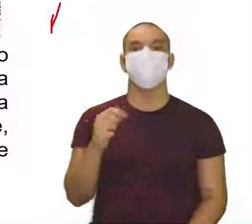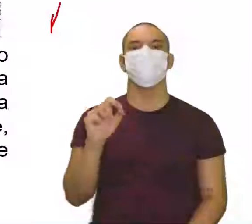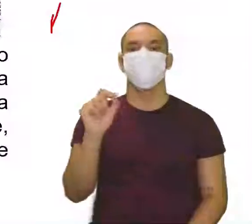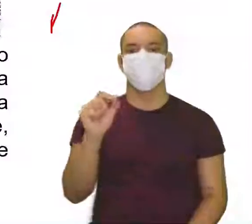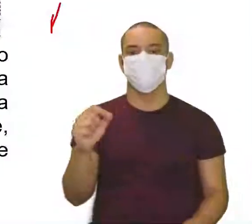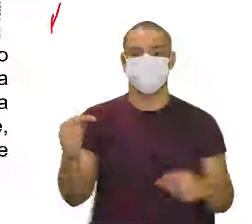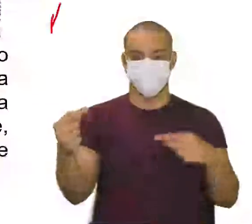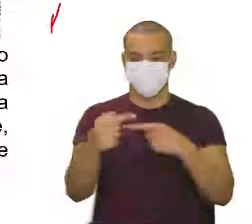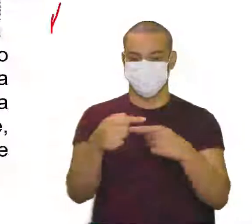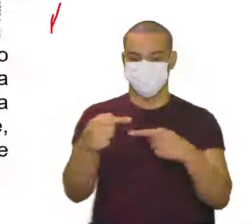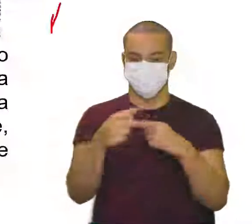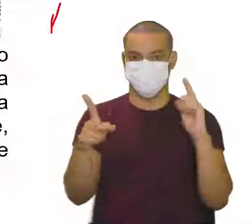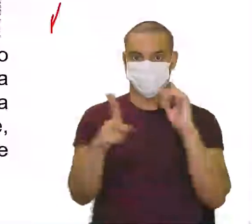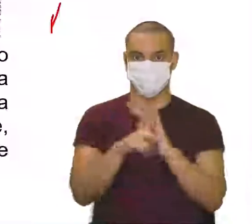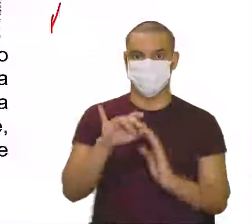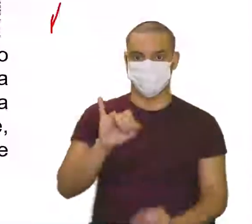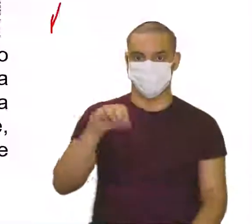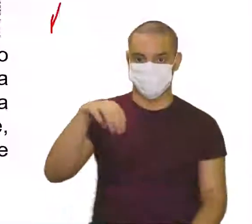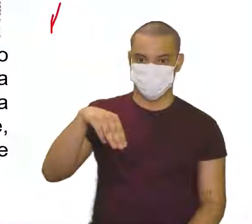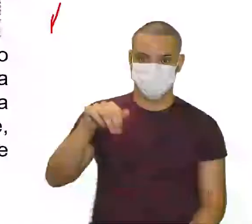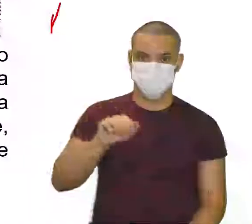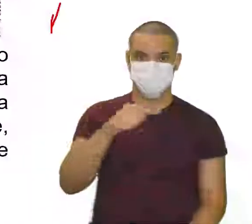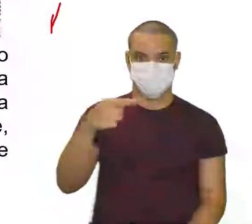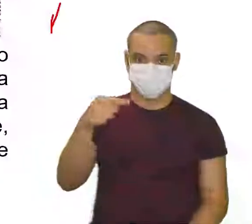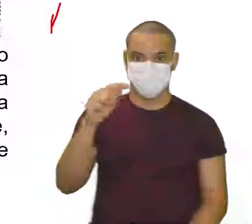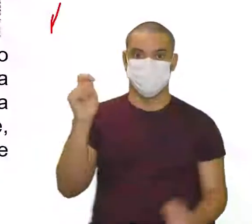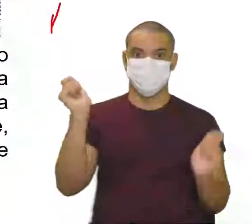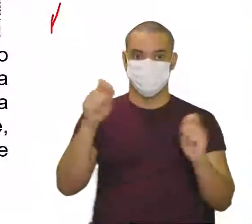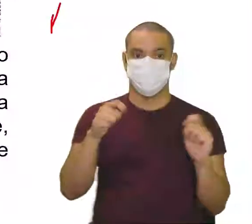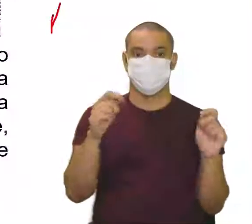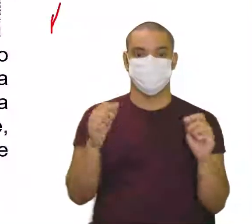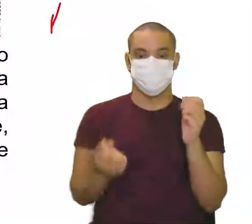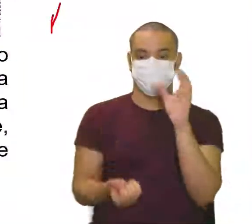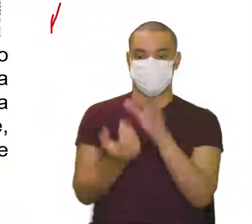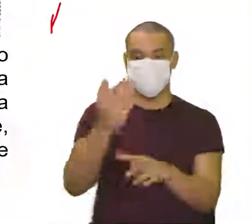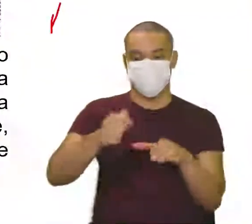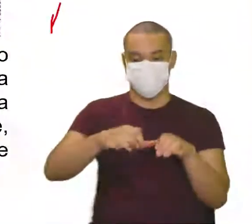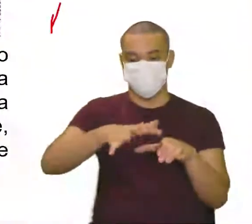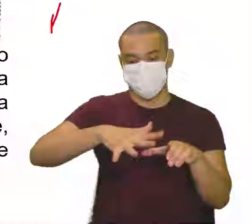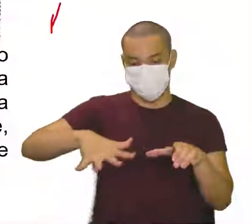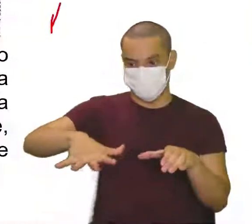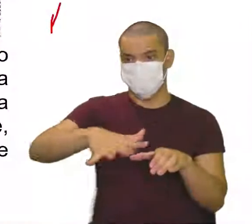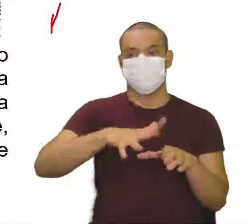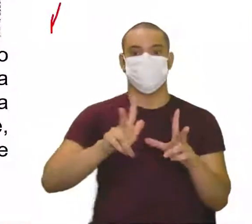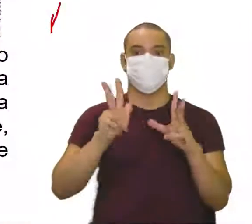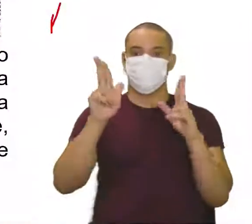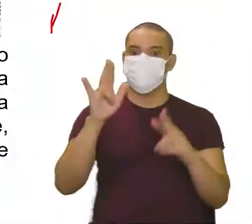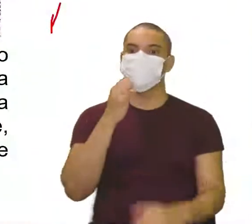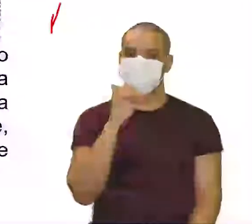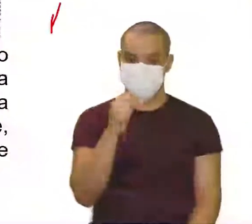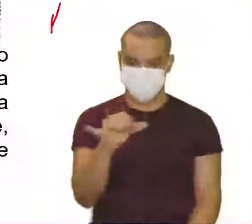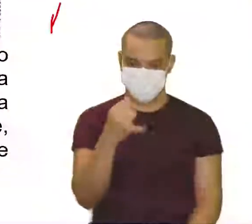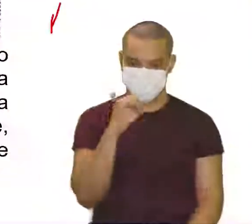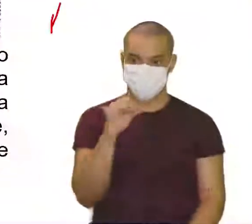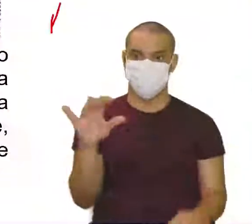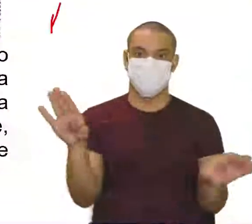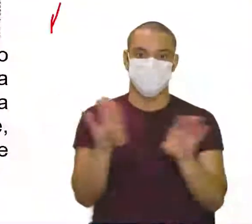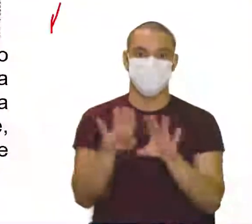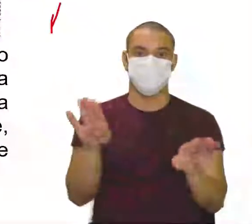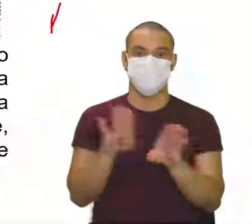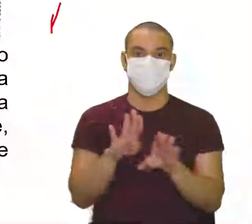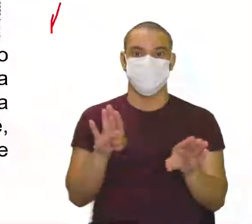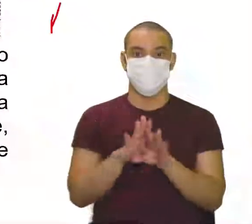nós vimos também que é o ímã que cria o campo magnético da mesma forma, como é a carga elétrica, e a massa